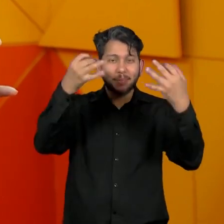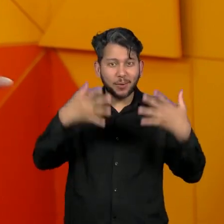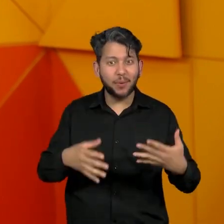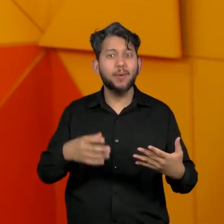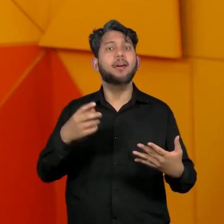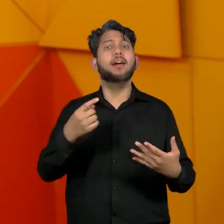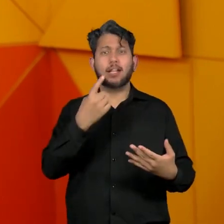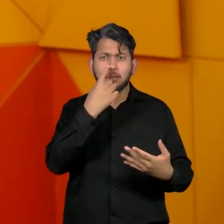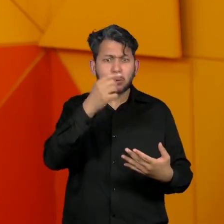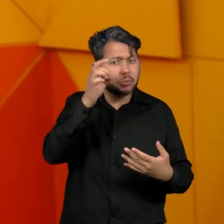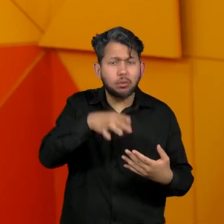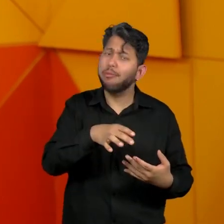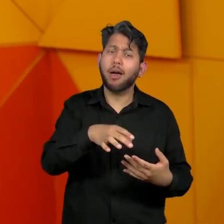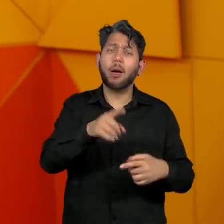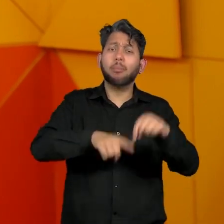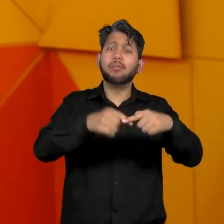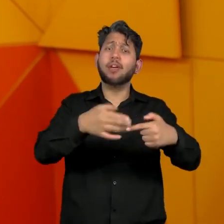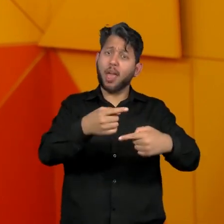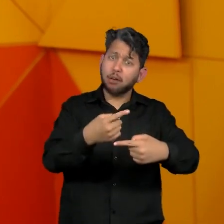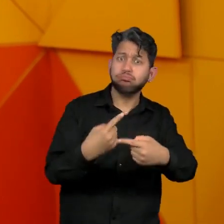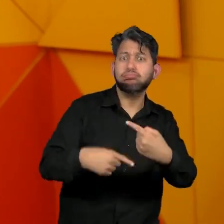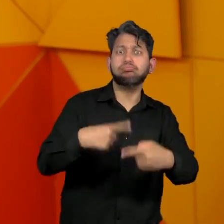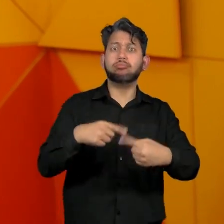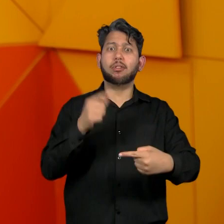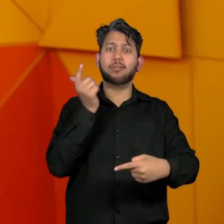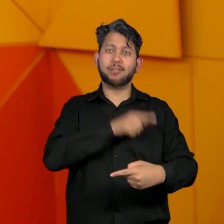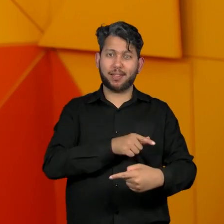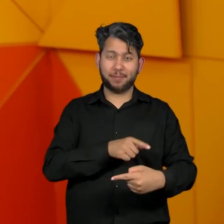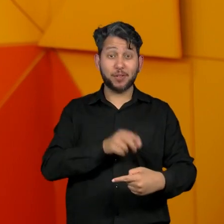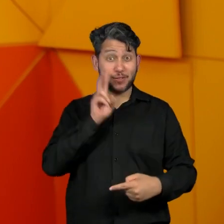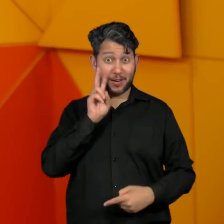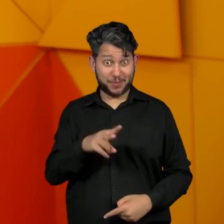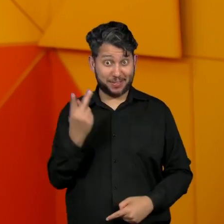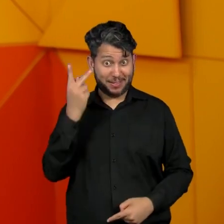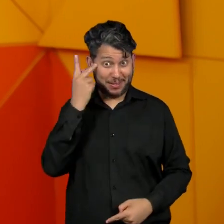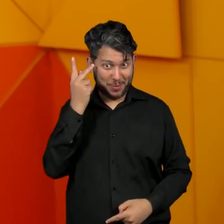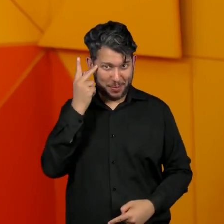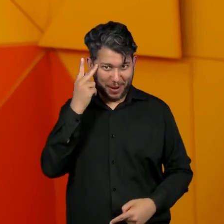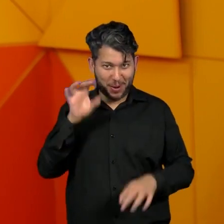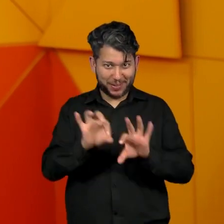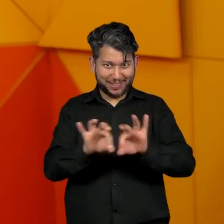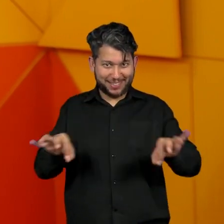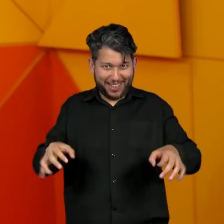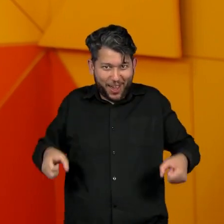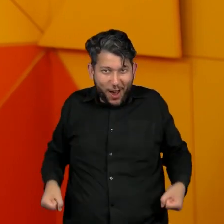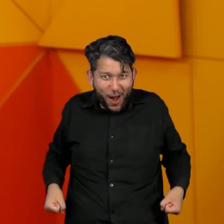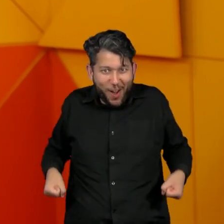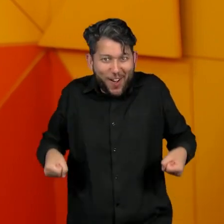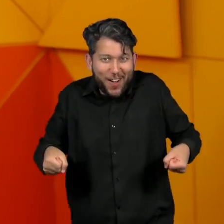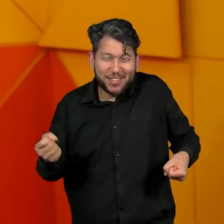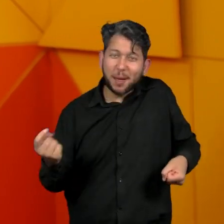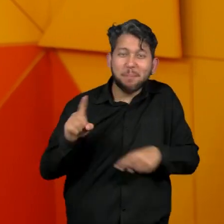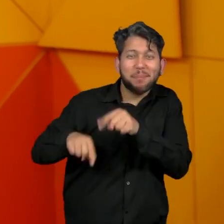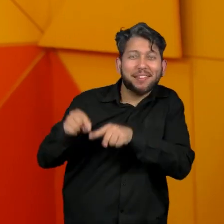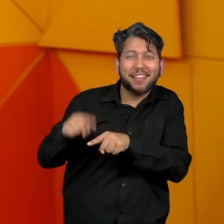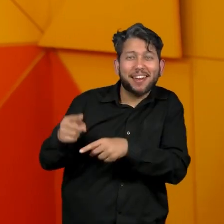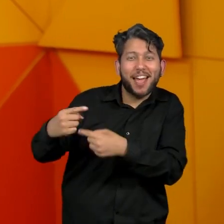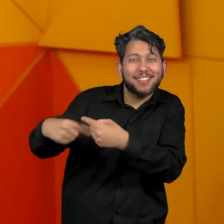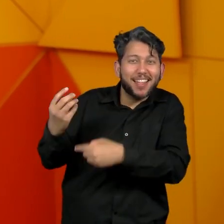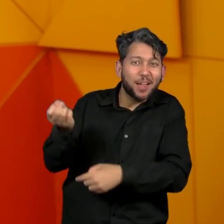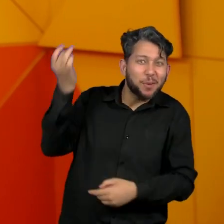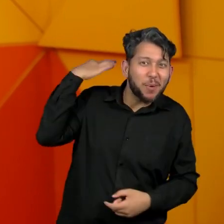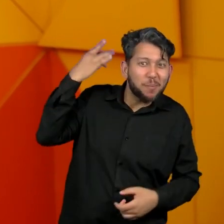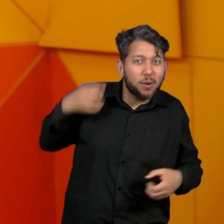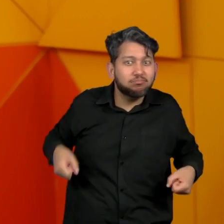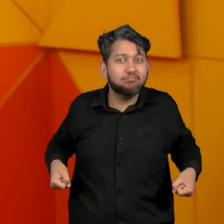reciclagem, quem é de São Paulo já deve ter reparado nas carroças grafitadas que os catadores de materiais recicláveis usam aqui nas ruas